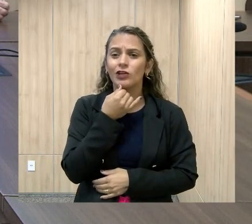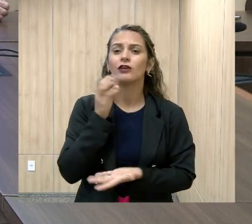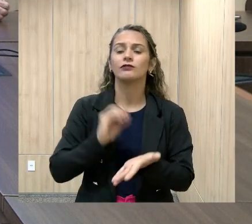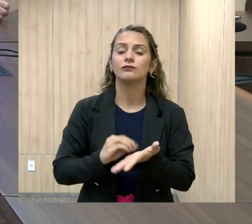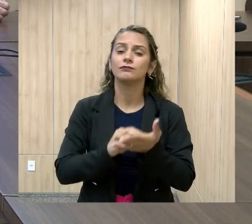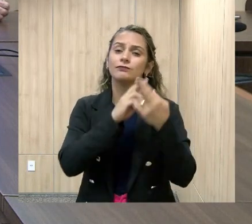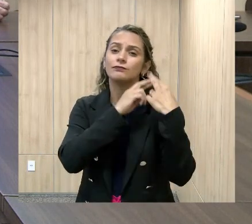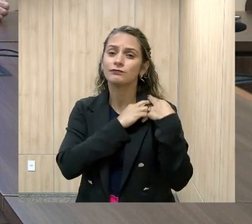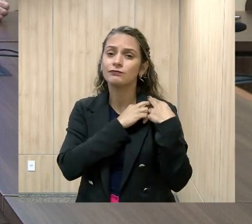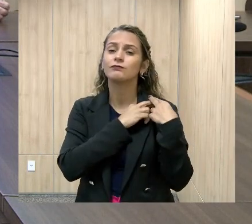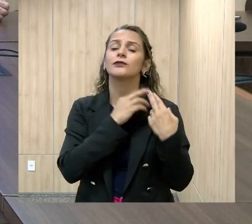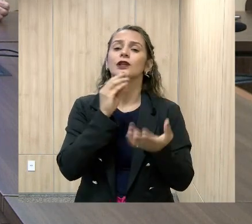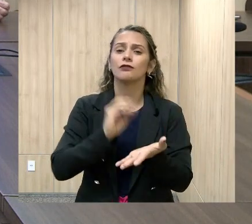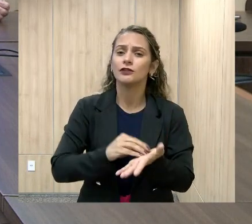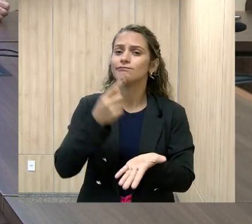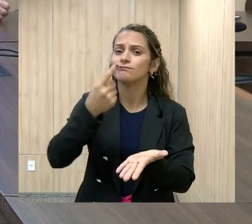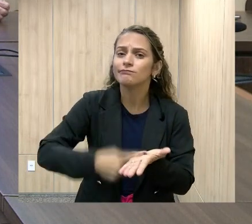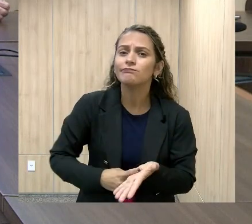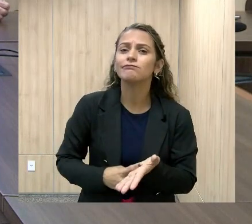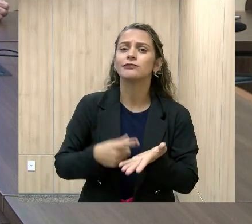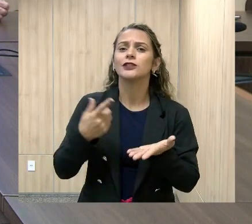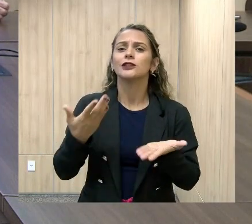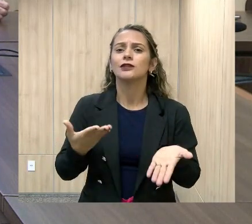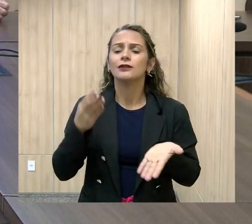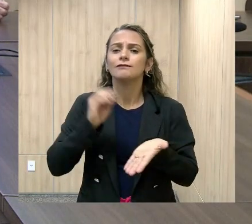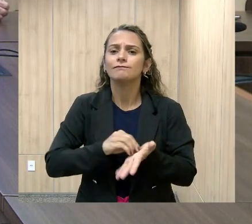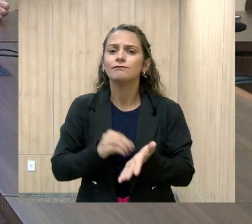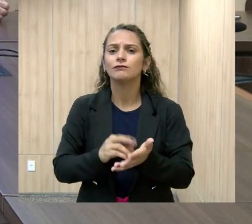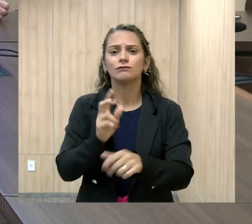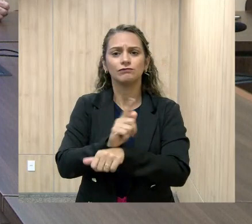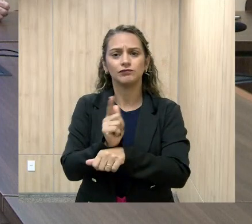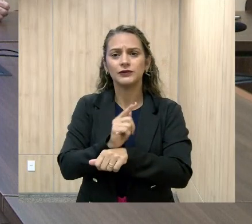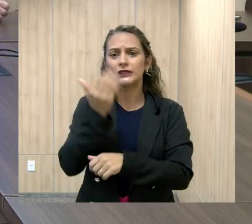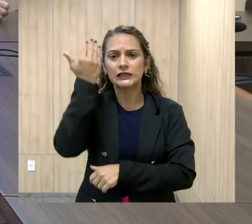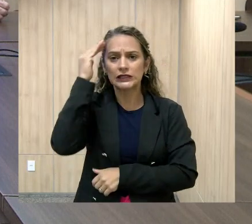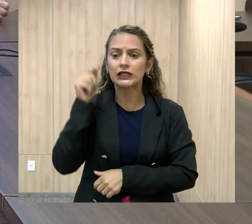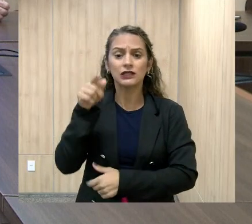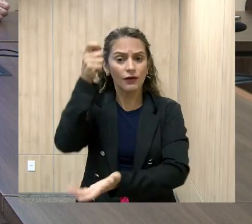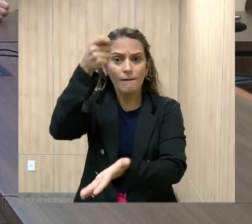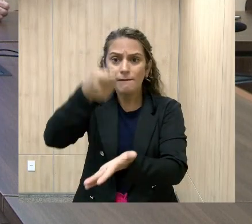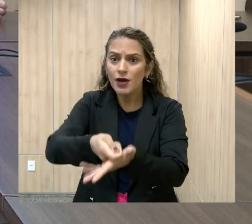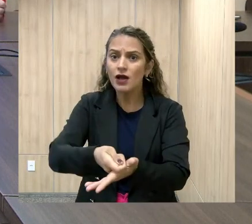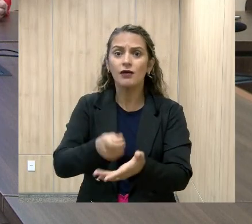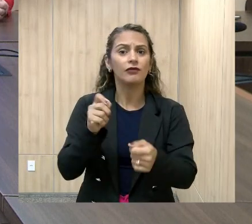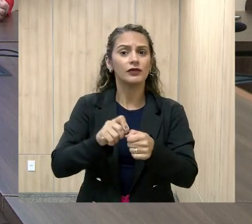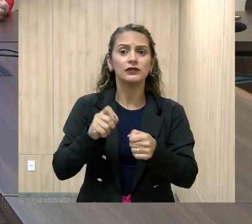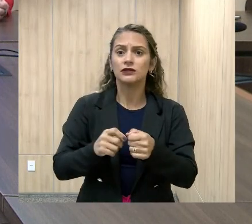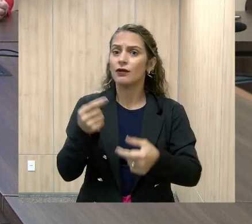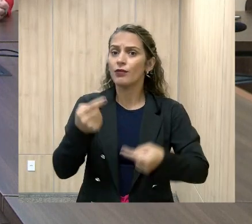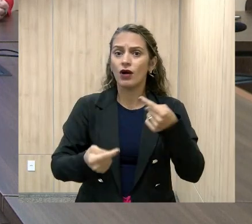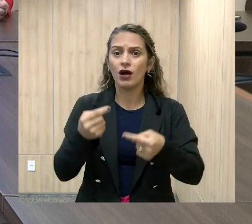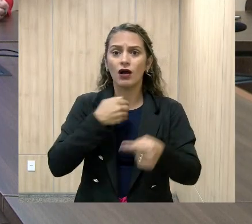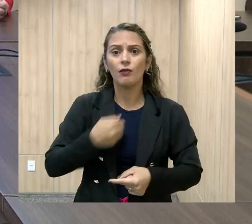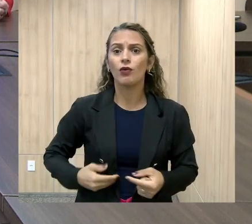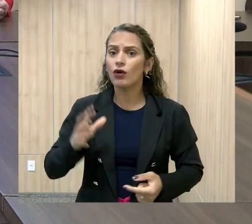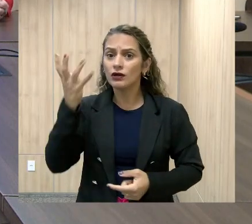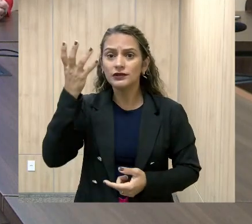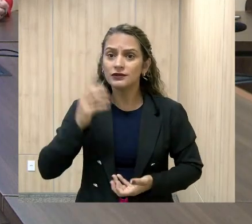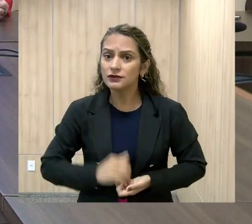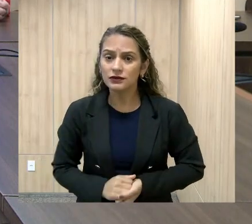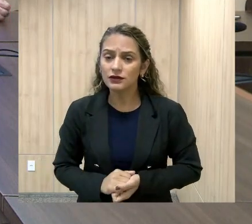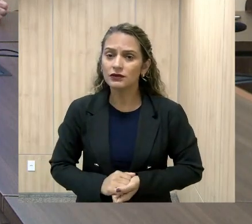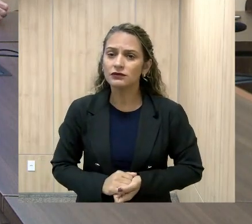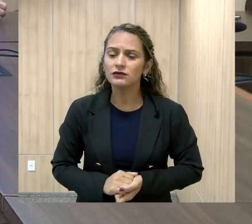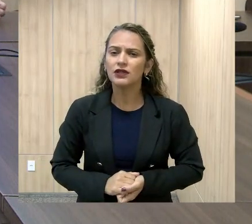falta comprometimento falta responsabilidade falta os gestores entender que eles são pagos para fazer as políticas públicas acontecer